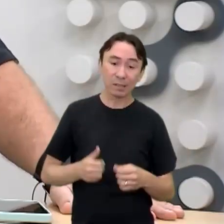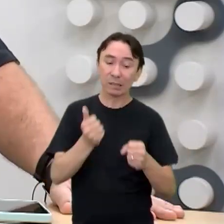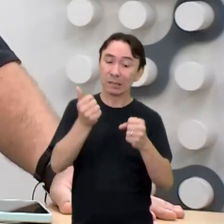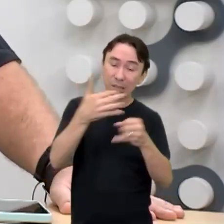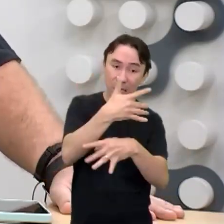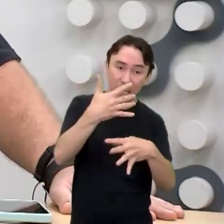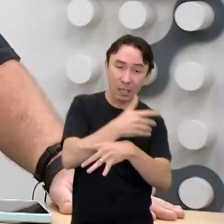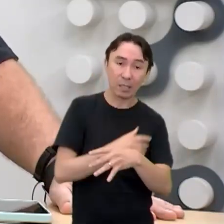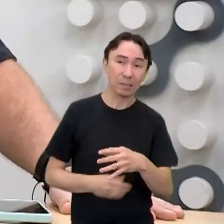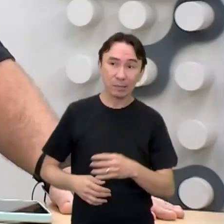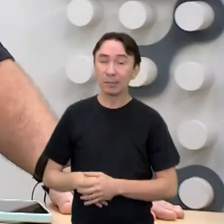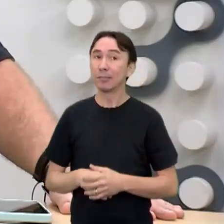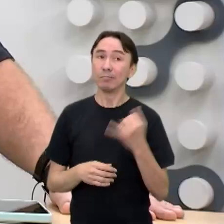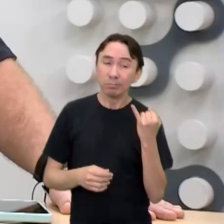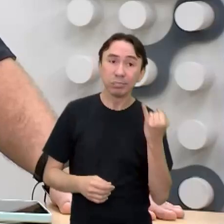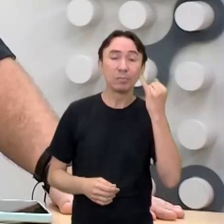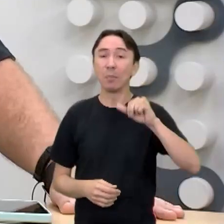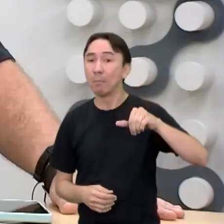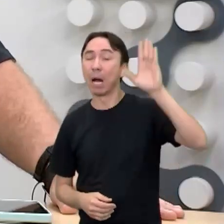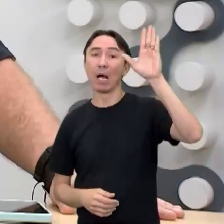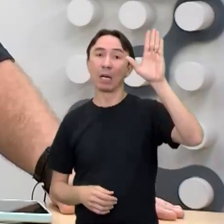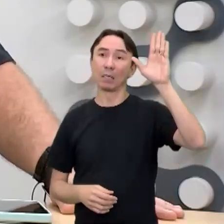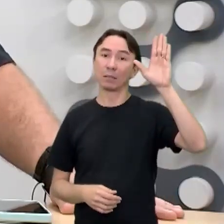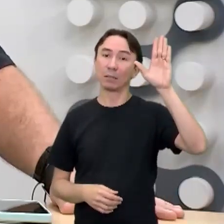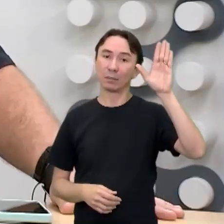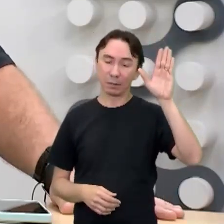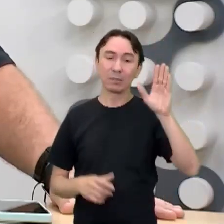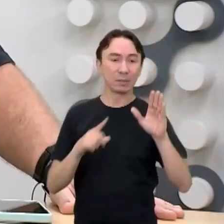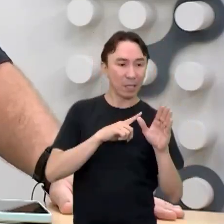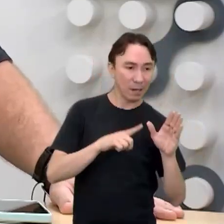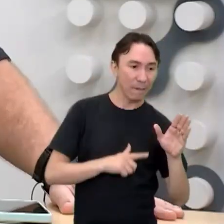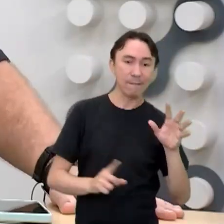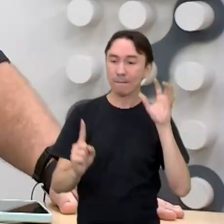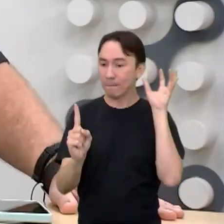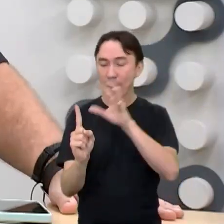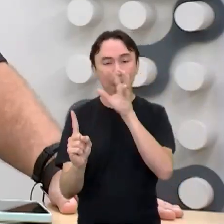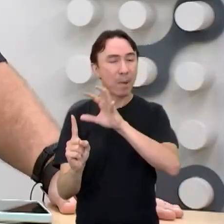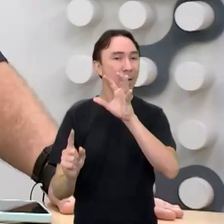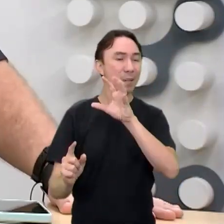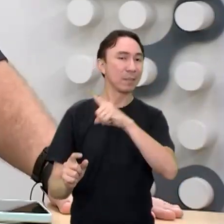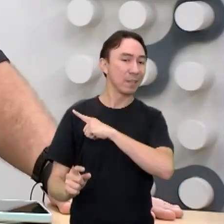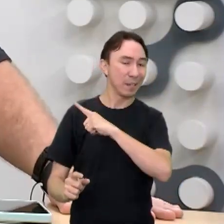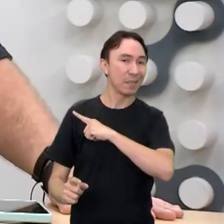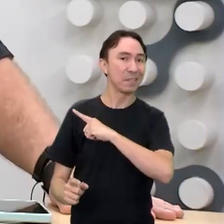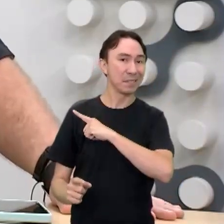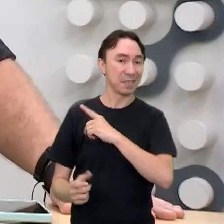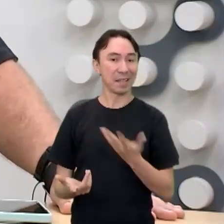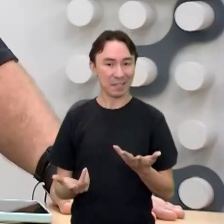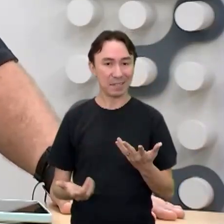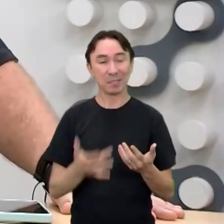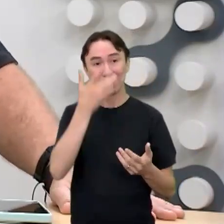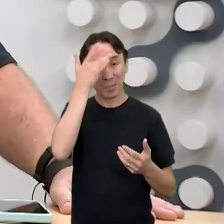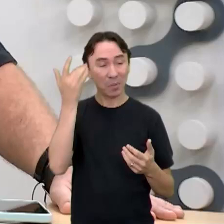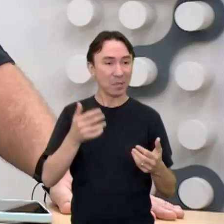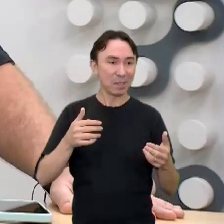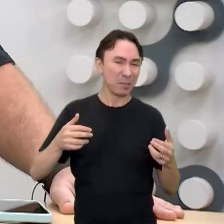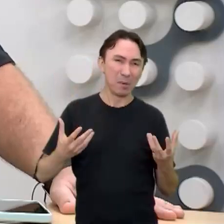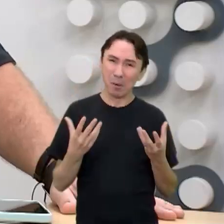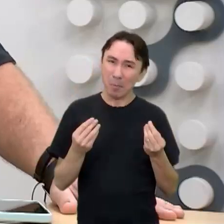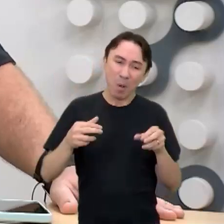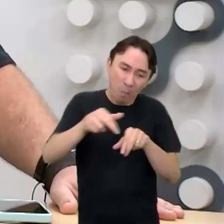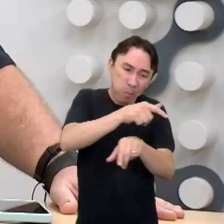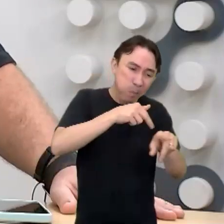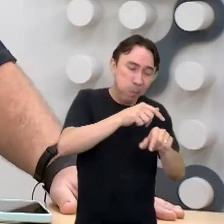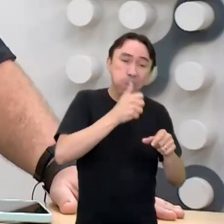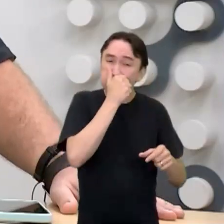que fala de regiões de influências, né, em arranjos populacionais, tem que deixar bem claro isso, nessa relação